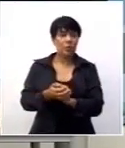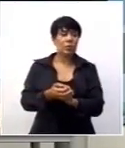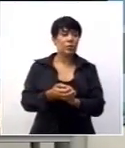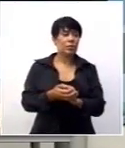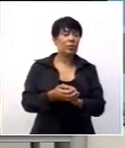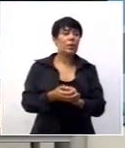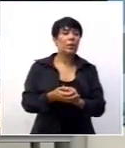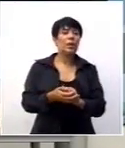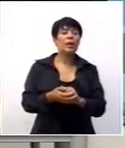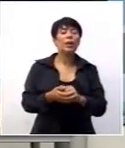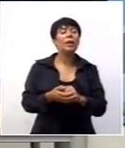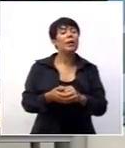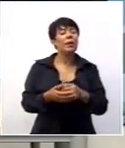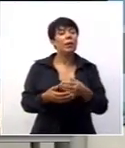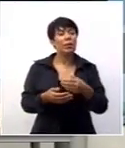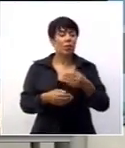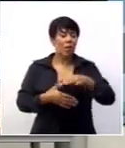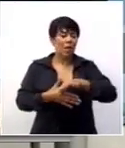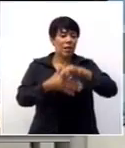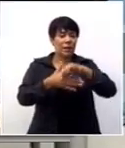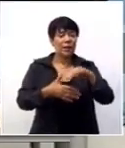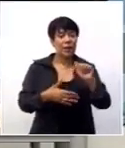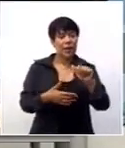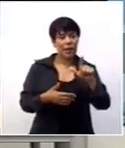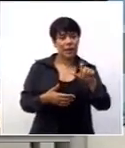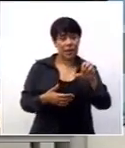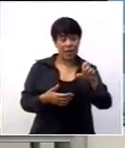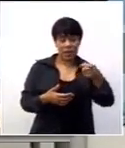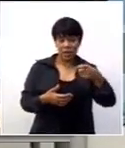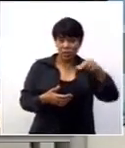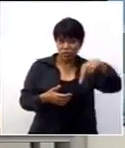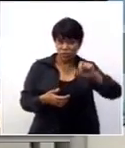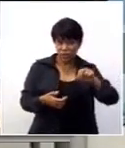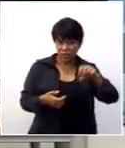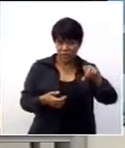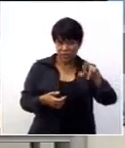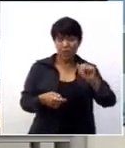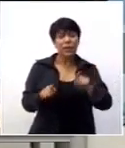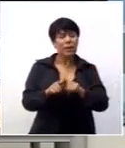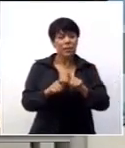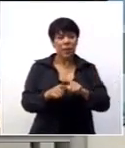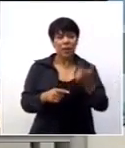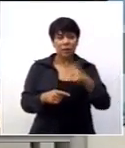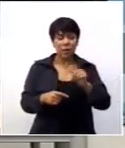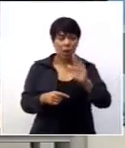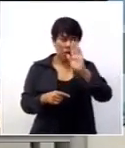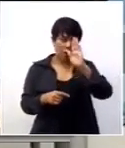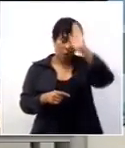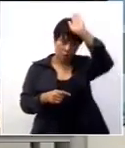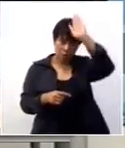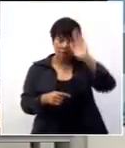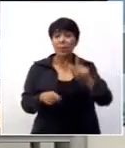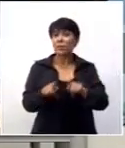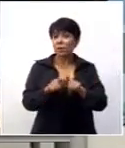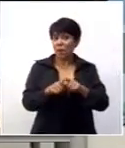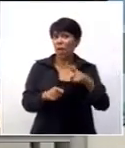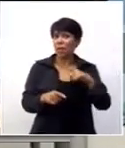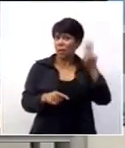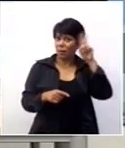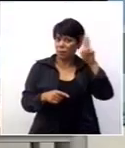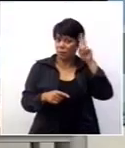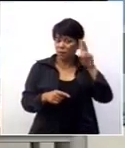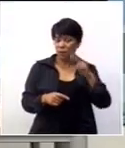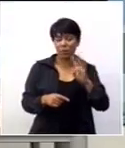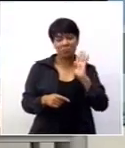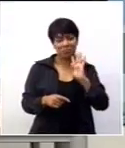né, na figura do Alexandre o Grande, né, Roma, né, tem várias histórias legais de Roma, a gente vai ver mais para frente aí dentro do nosso conteúdo,